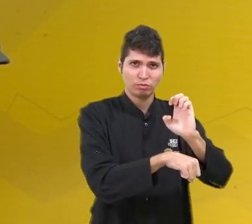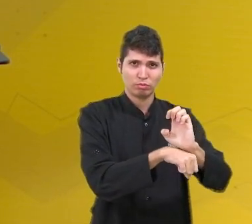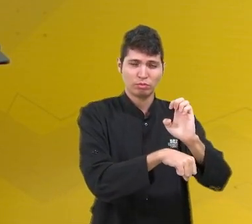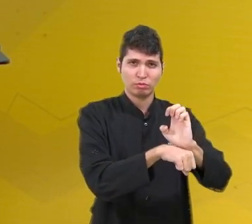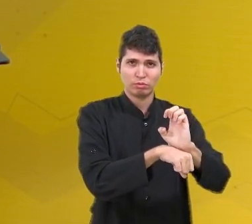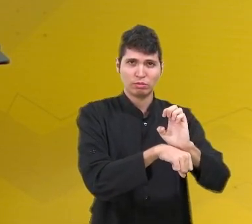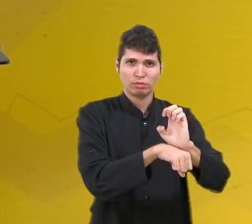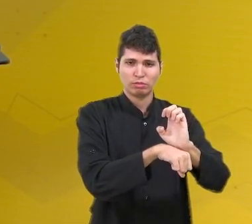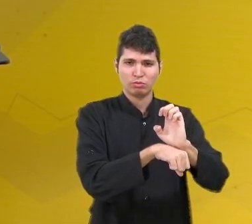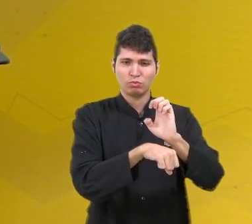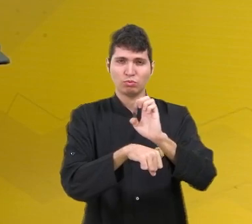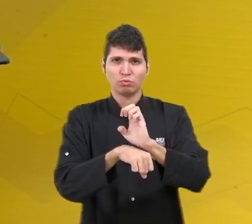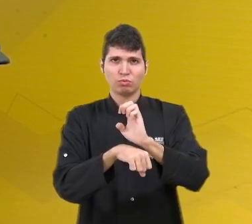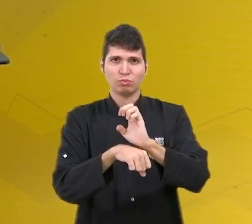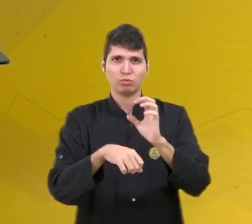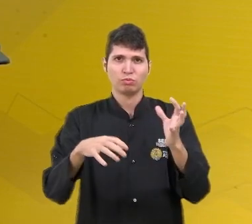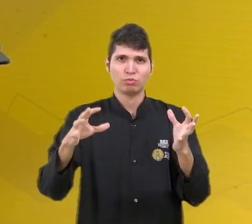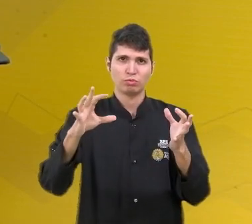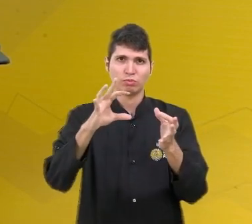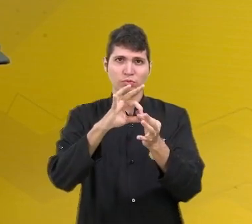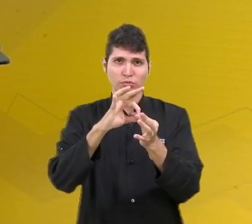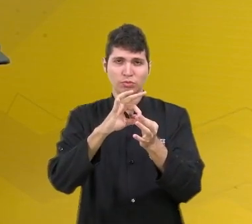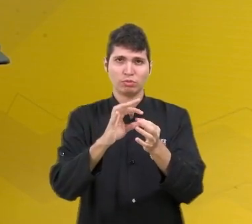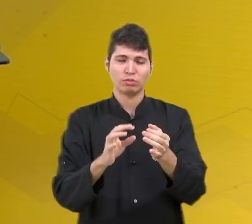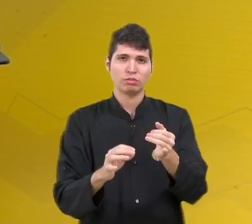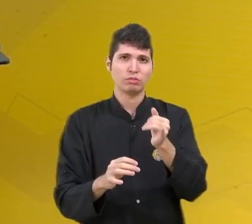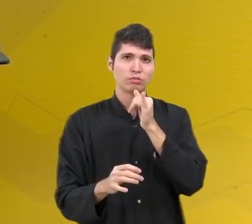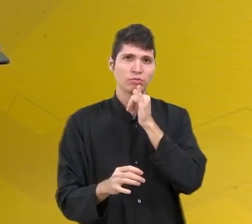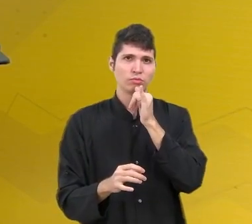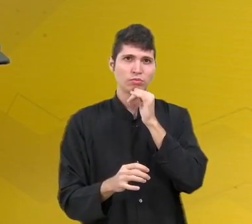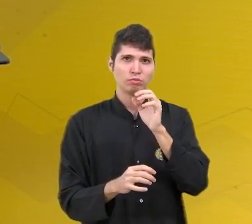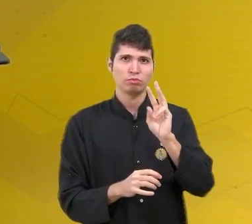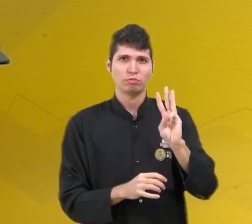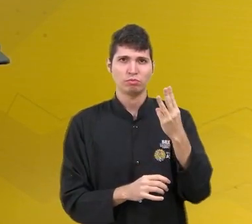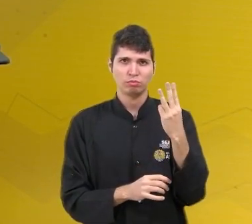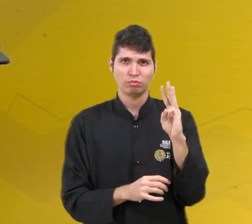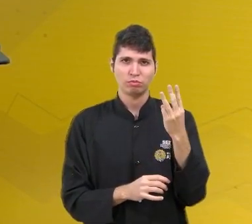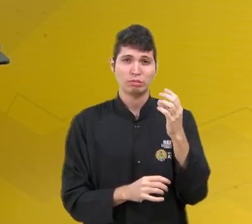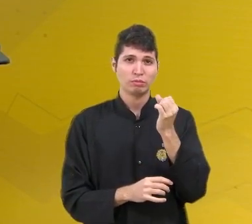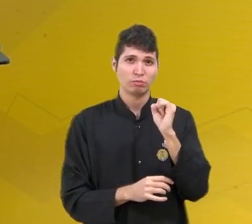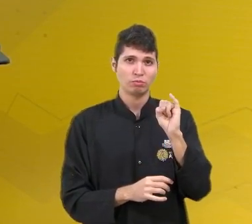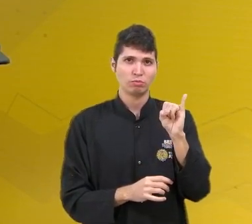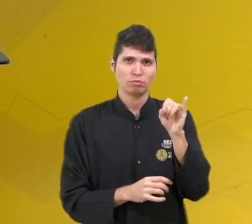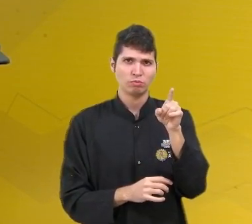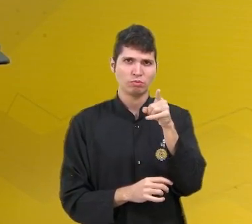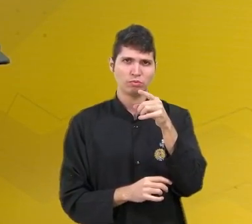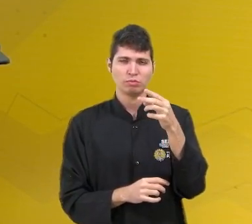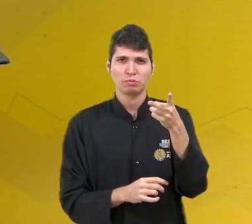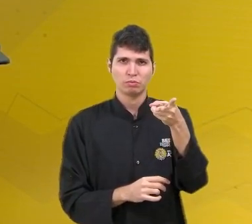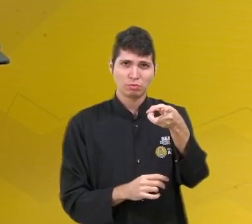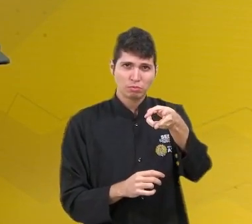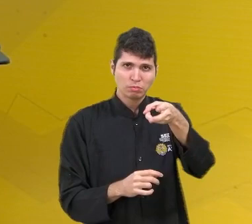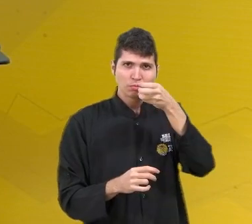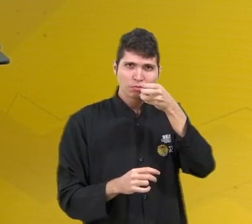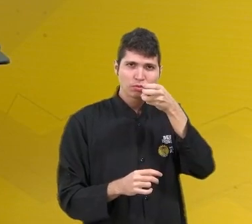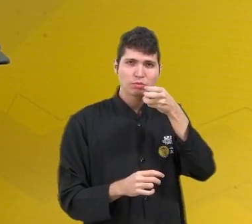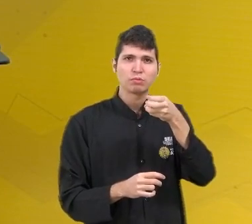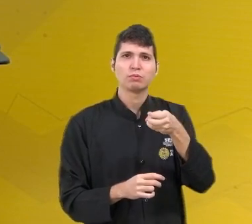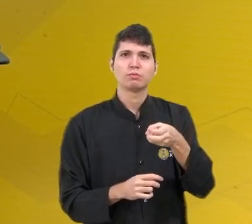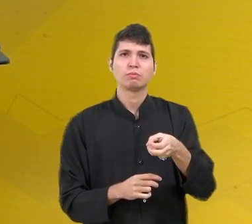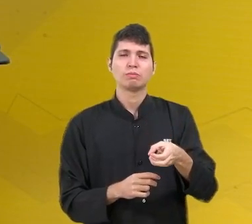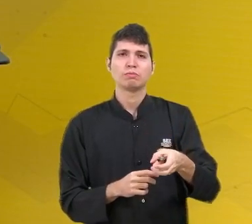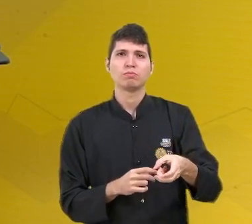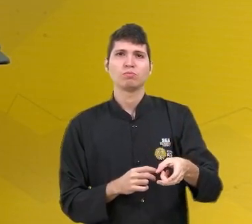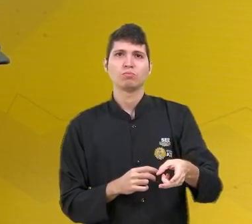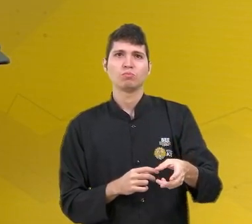região e tem parte que pode estar em outra. Um exemplo disso é o Maranhão. Se você perceber aqui na imagem, o Maranhão, parte dele vai estar